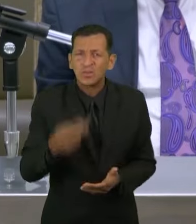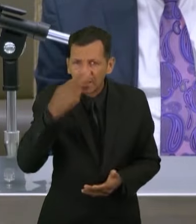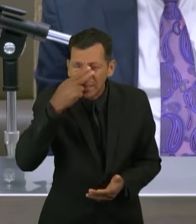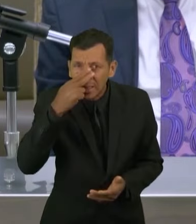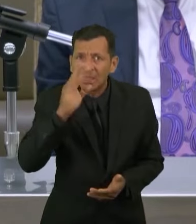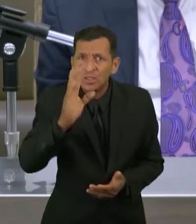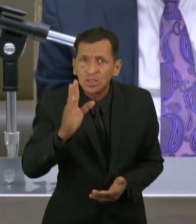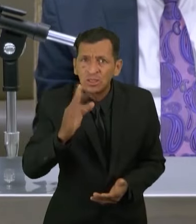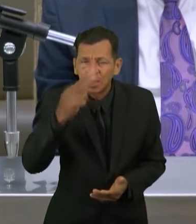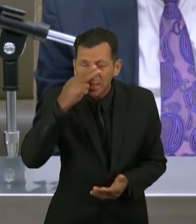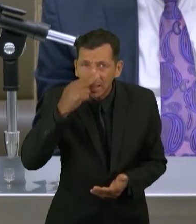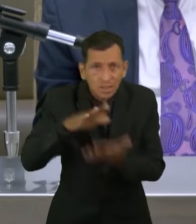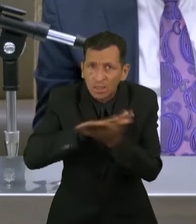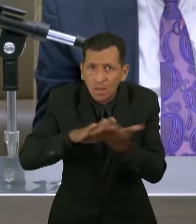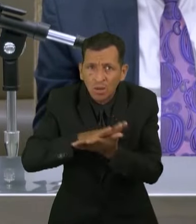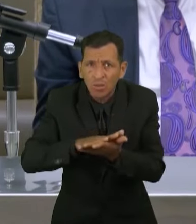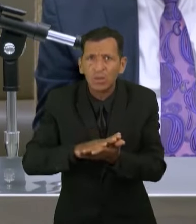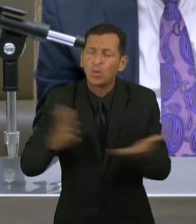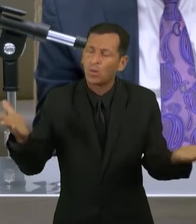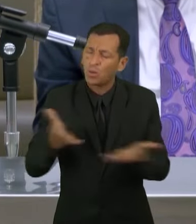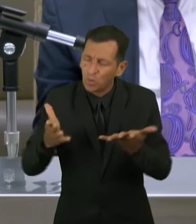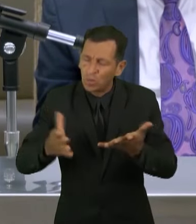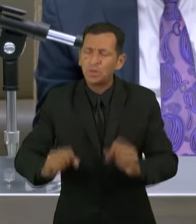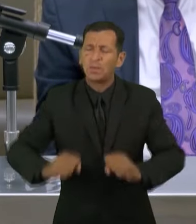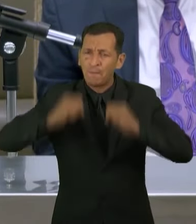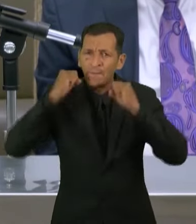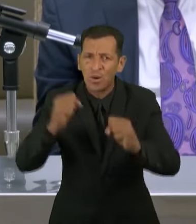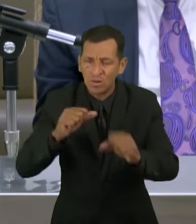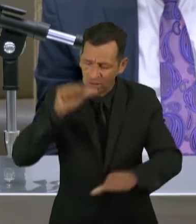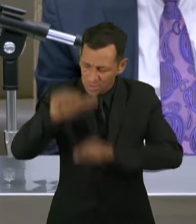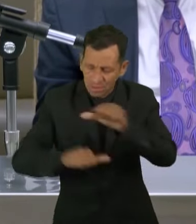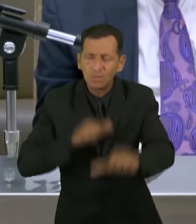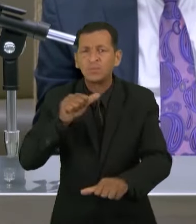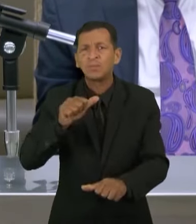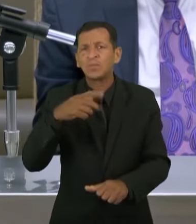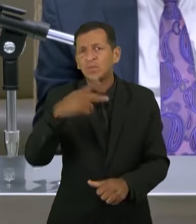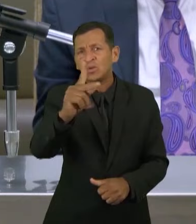não é complexo, é simples.